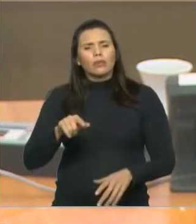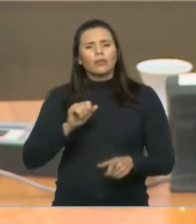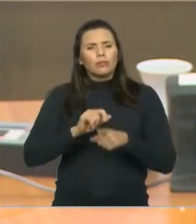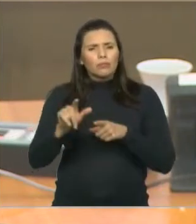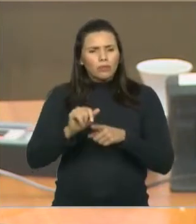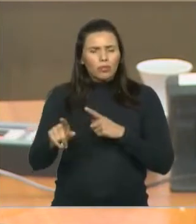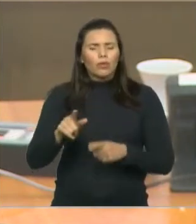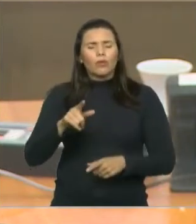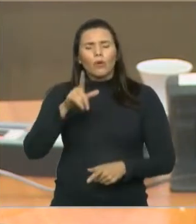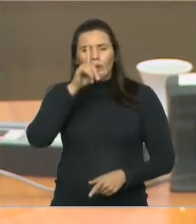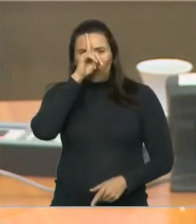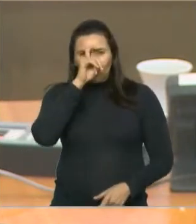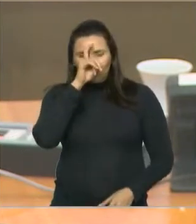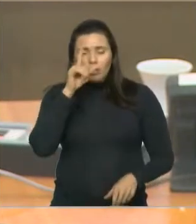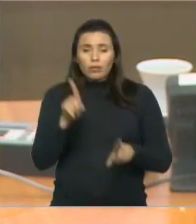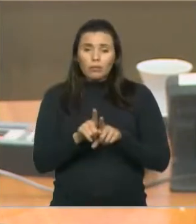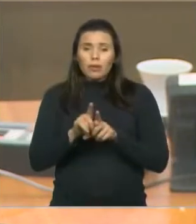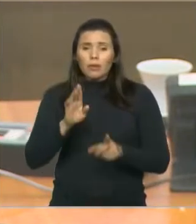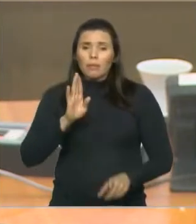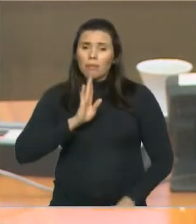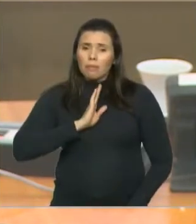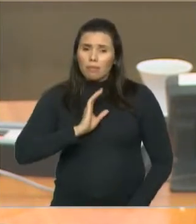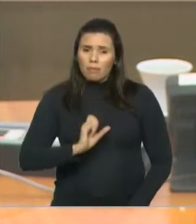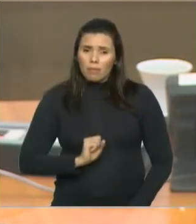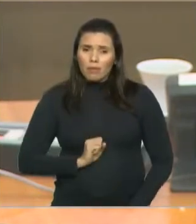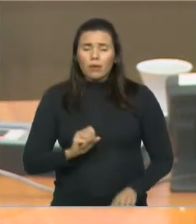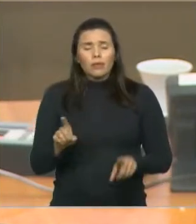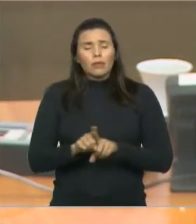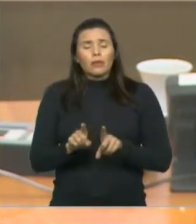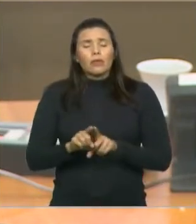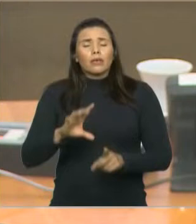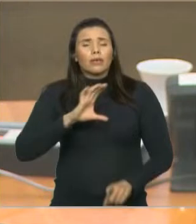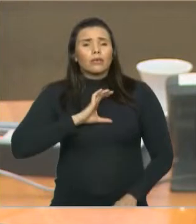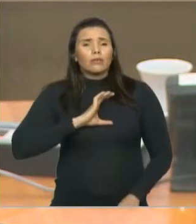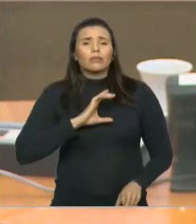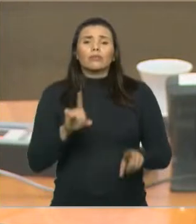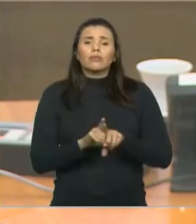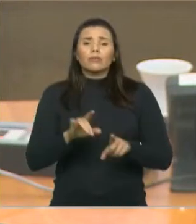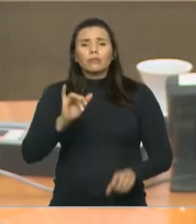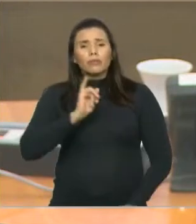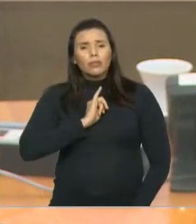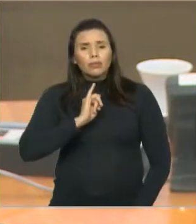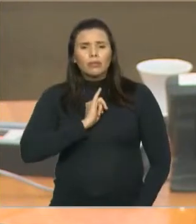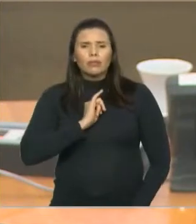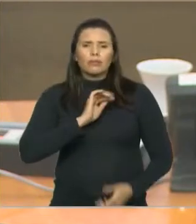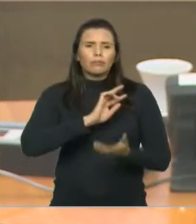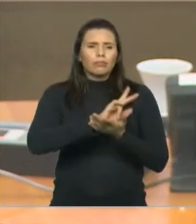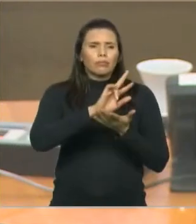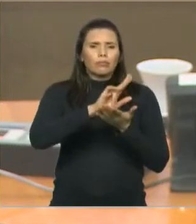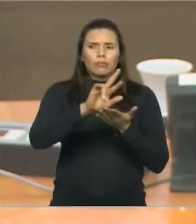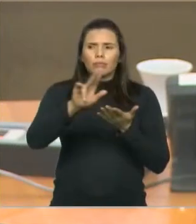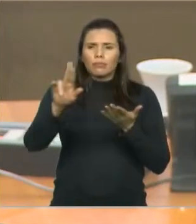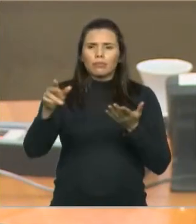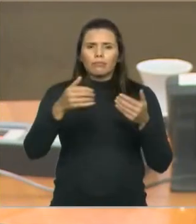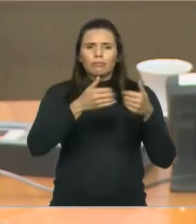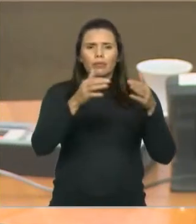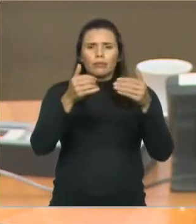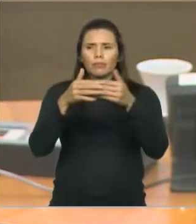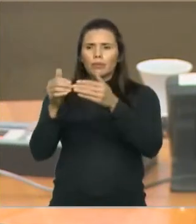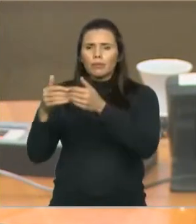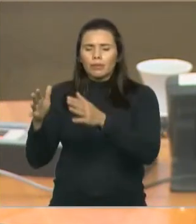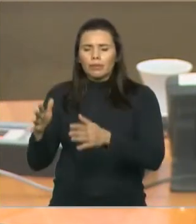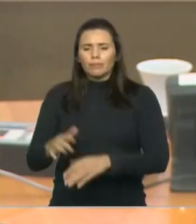Balsas com excelentes resultados, Caxias, Imperatriz. Então, a gente acabou levando saúde pública onde não